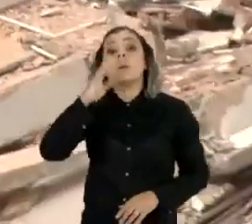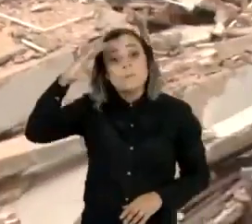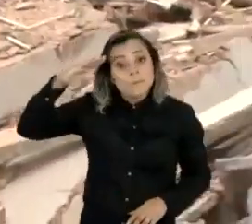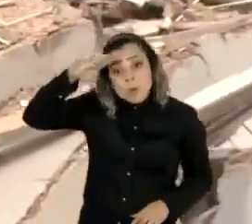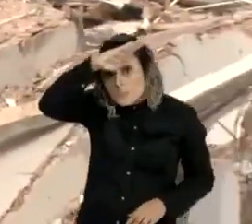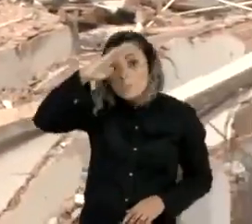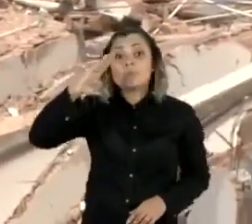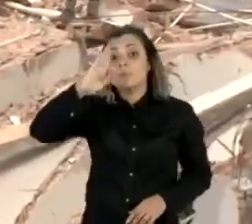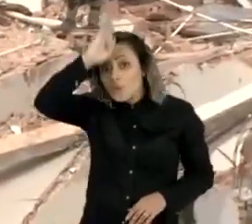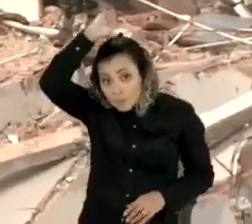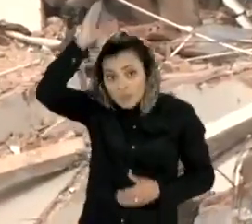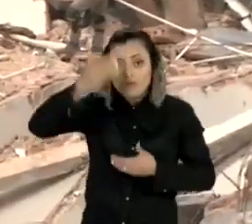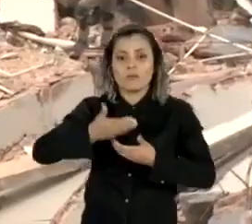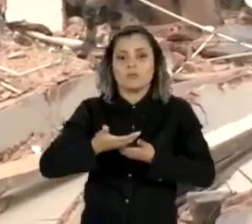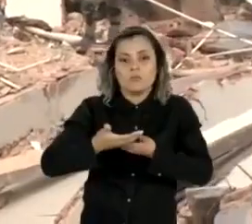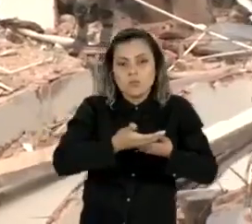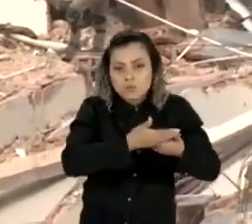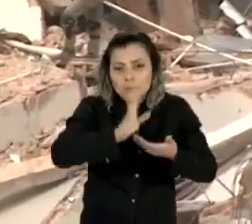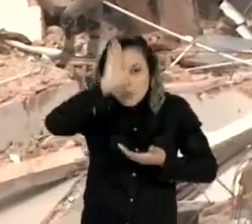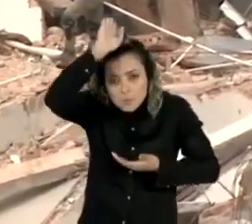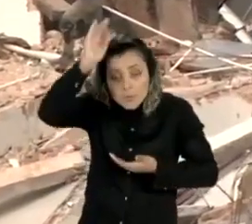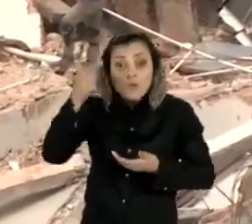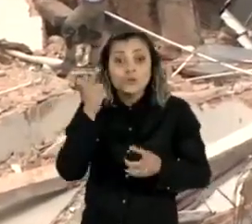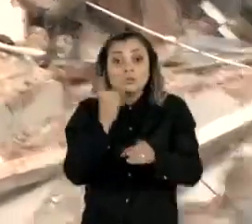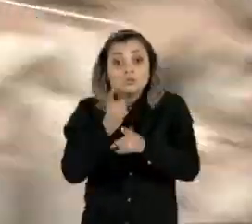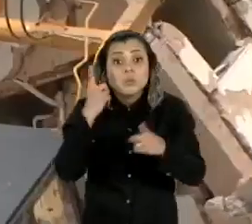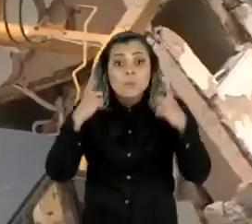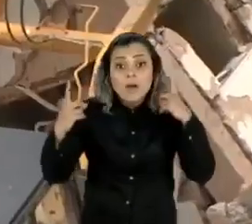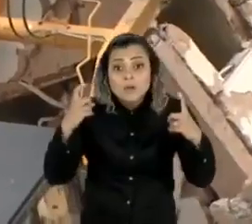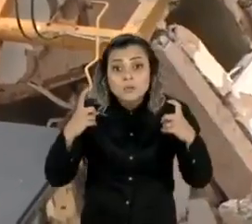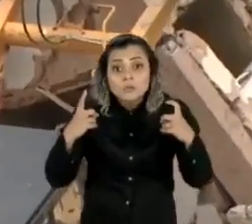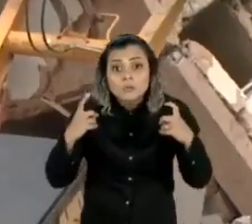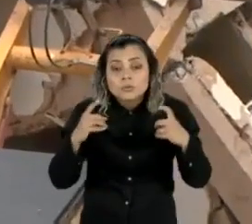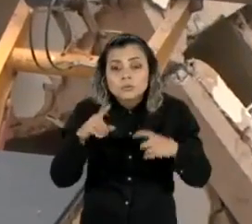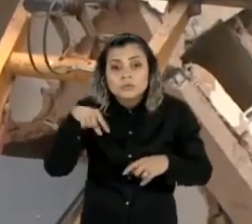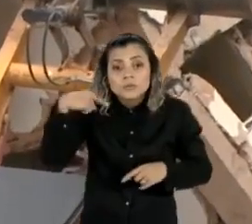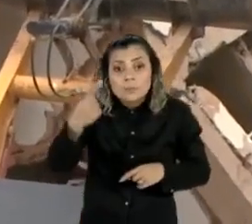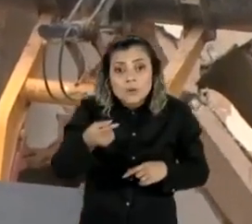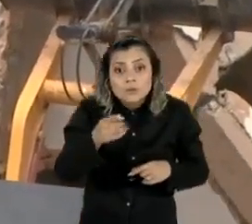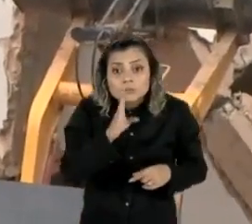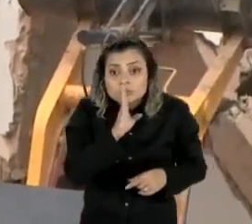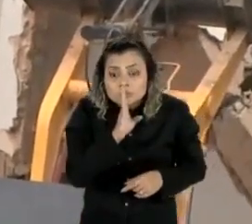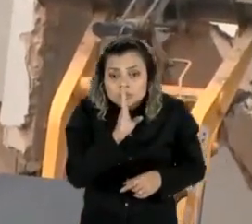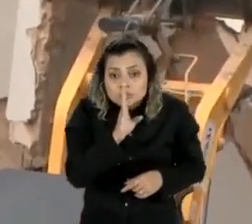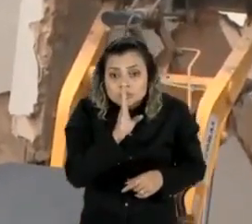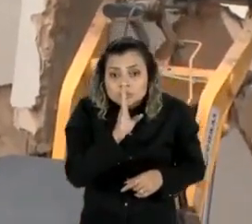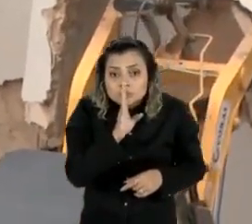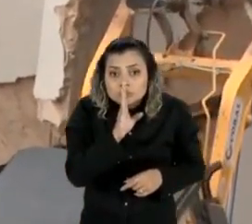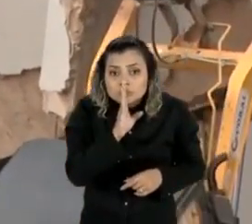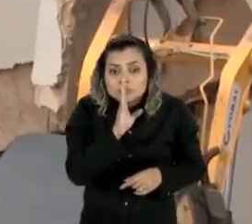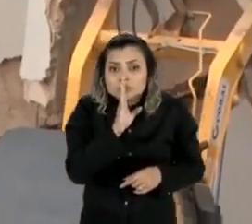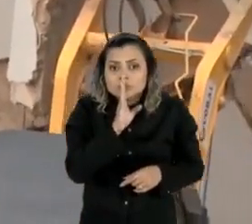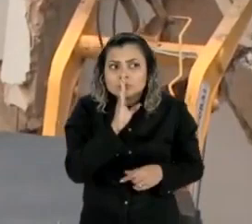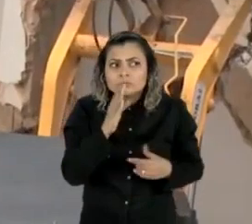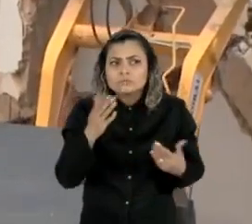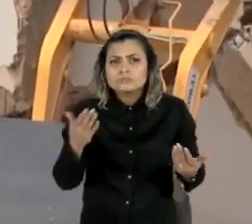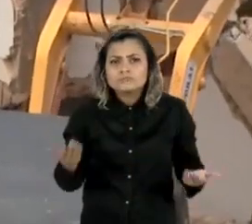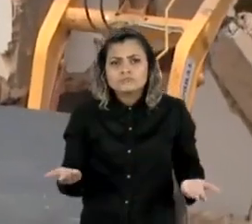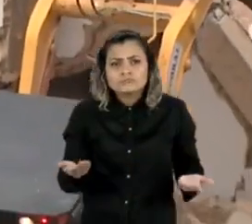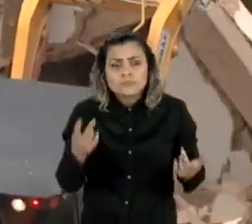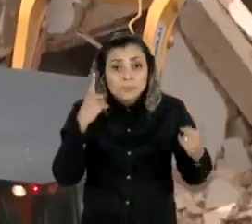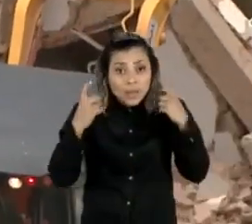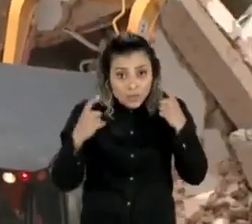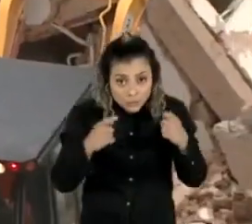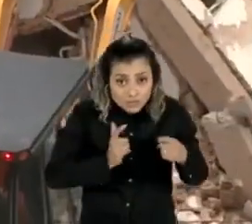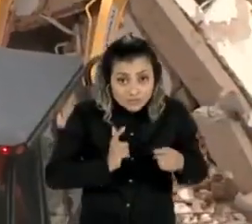de socorro. A mobilização foi intensa, mas logo depois a movimentação diminuiu. De toda forma, é um